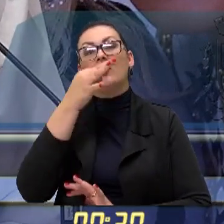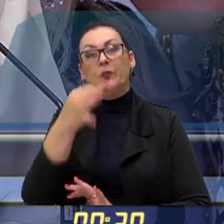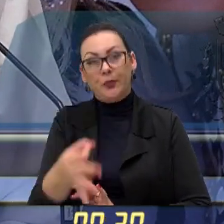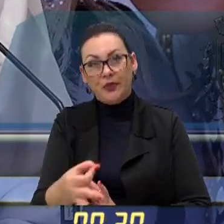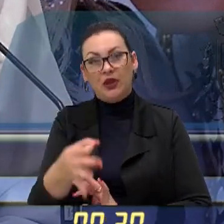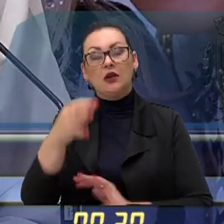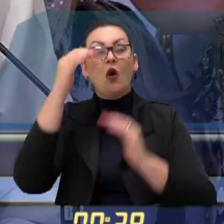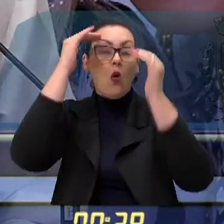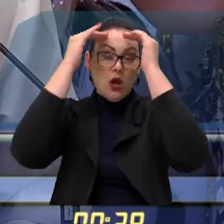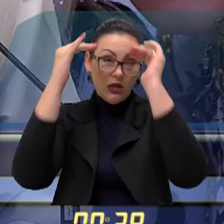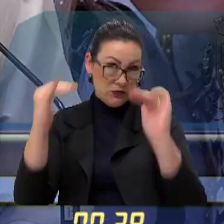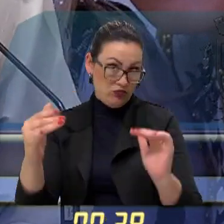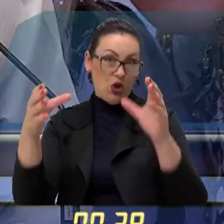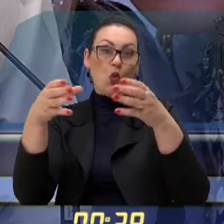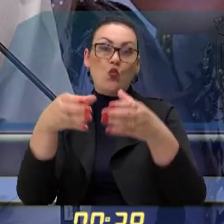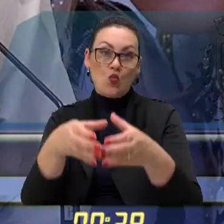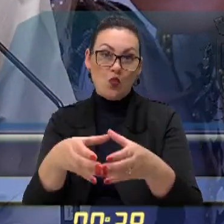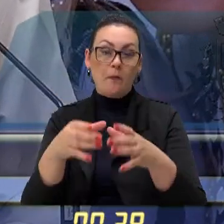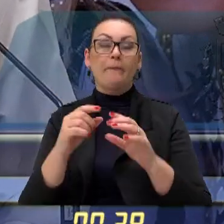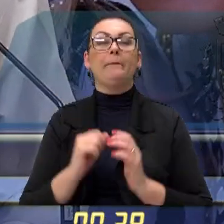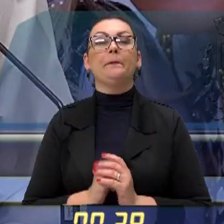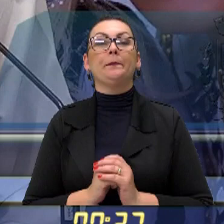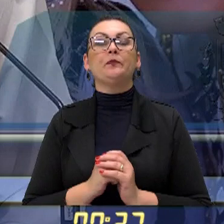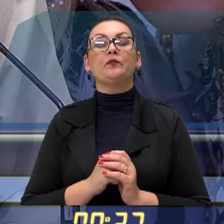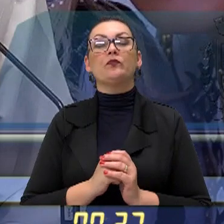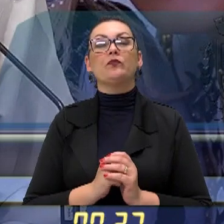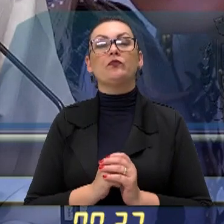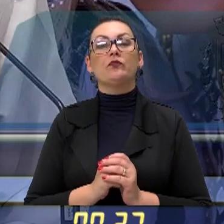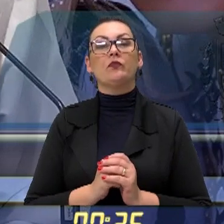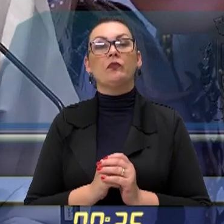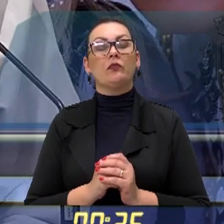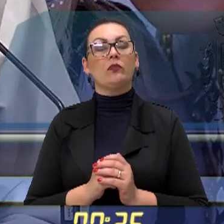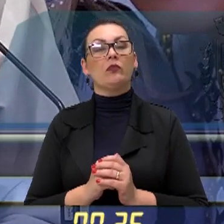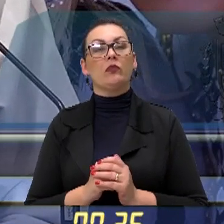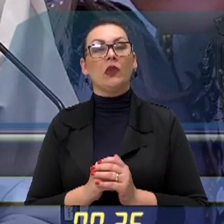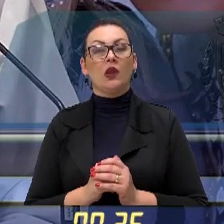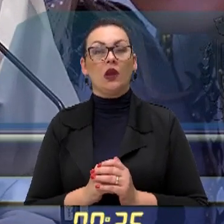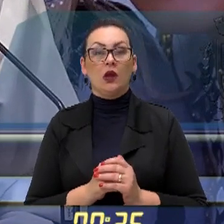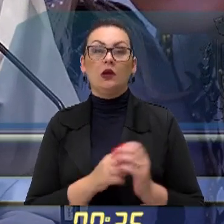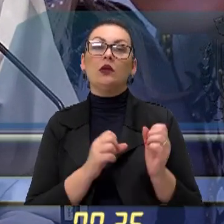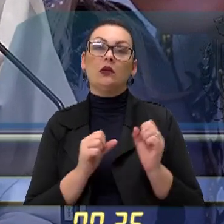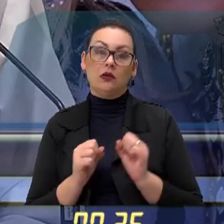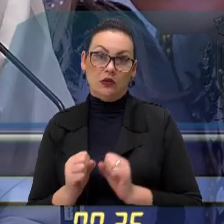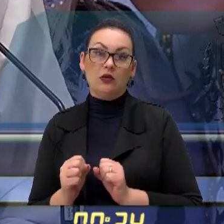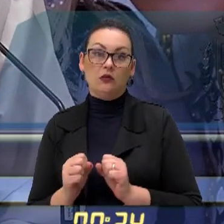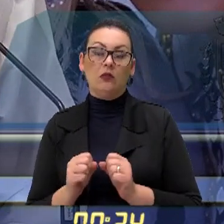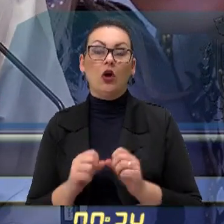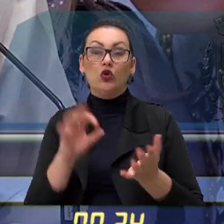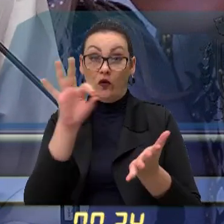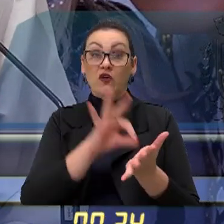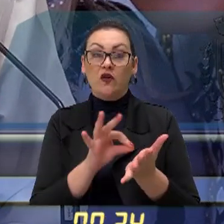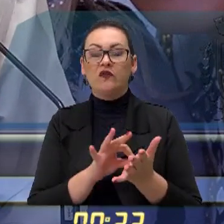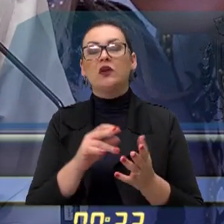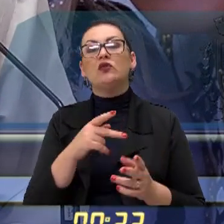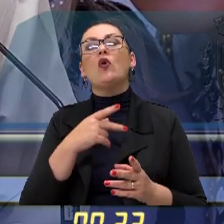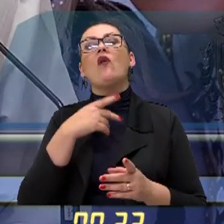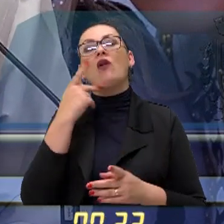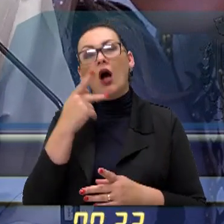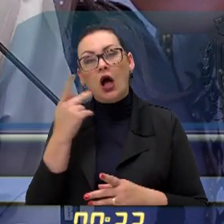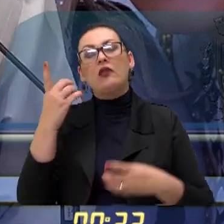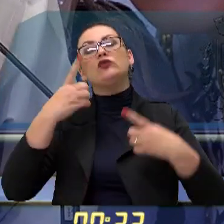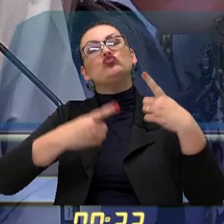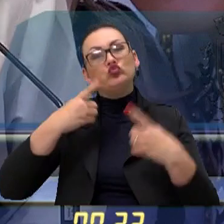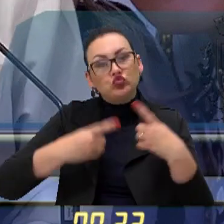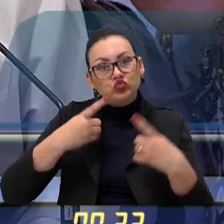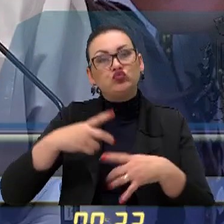nosso total respeito à entidade e que serão promovidos, falamos isso no ofício, debates na Câmara